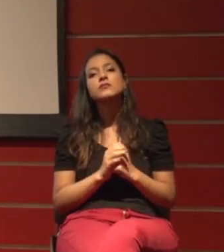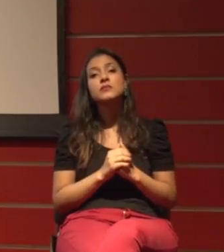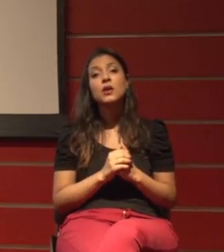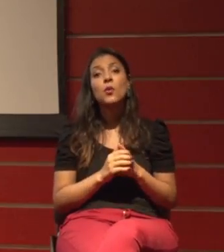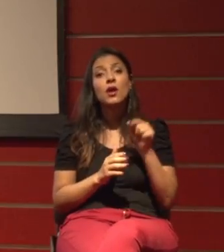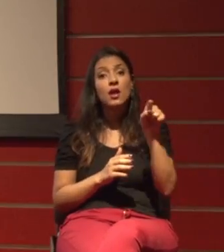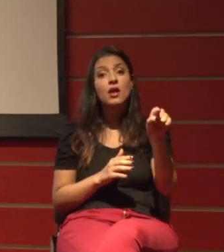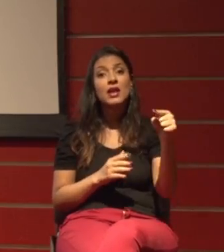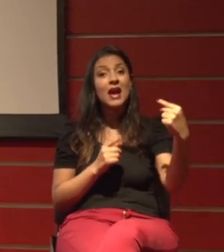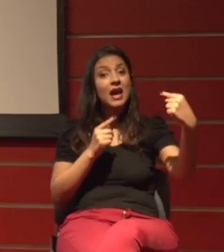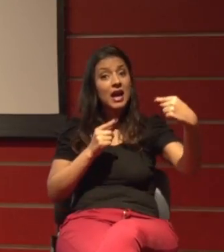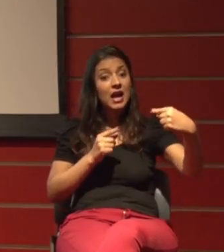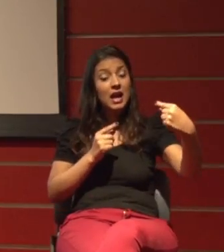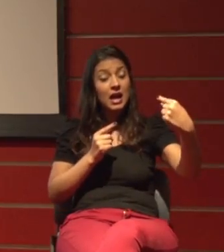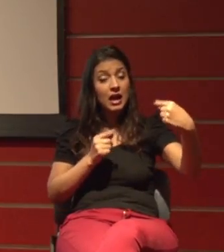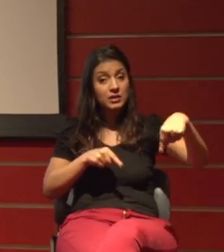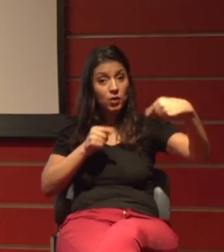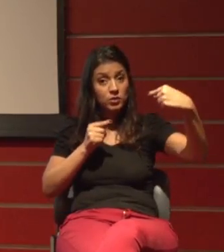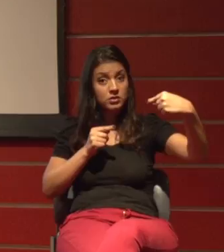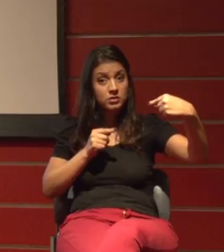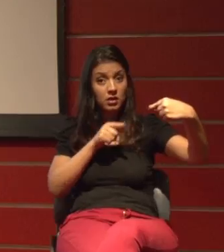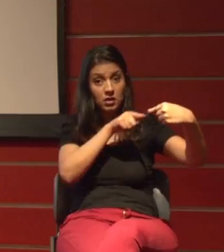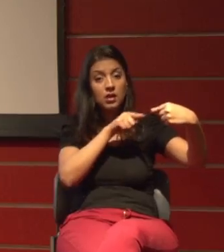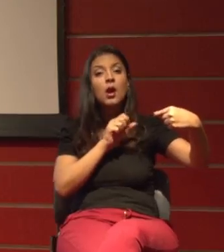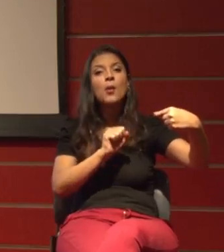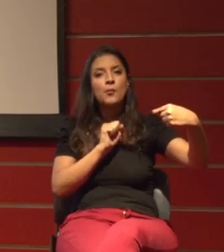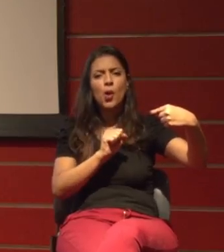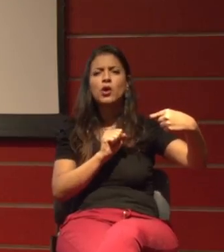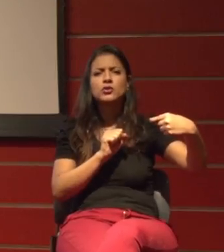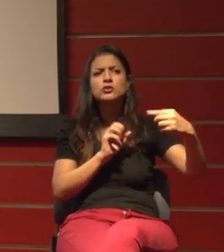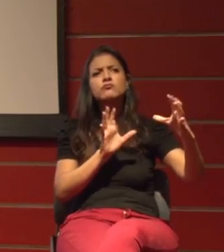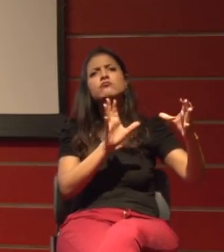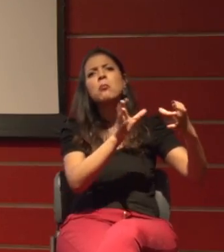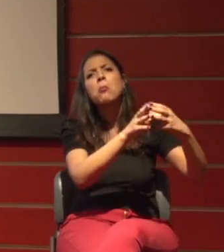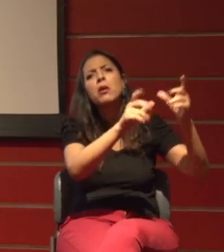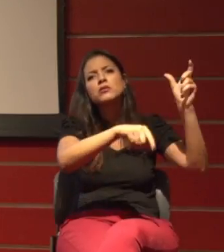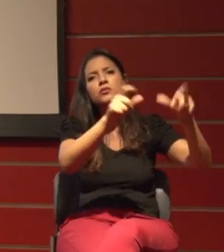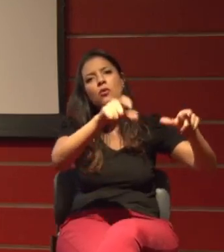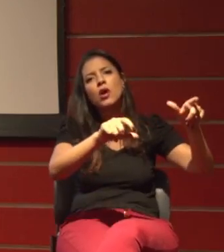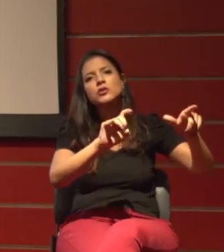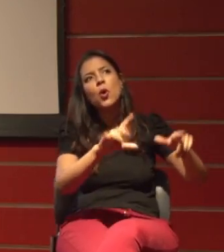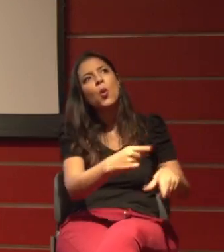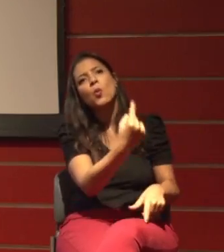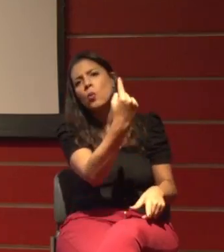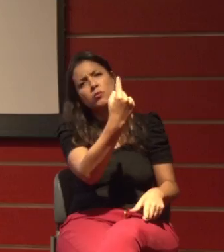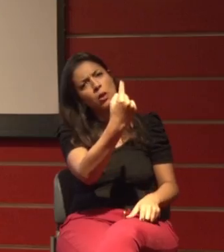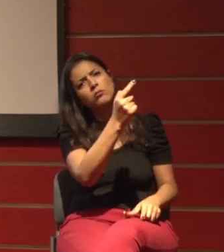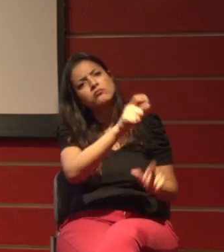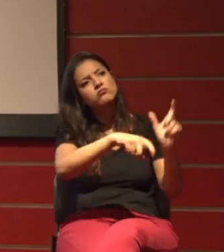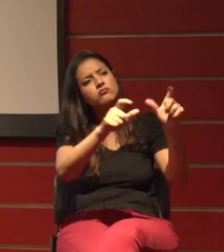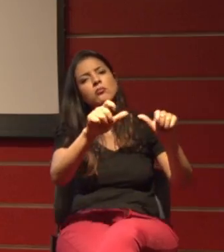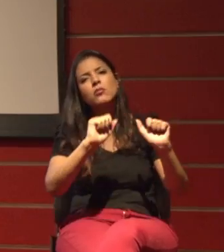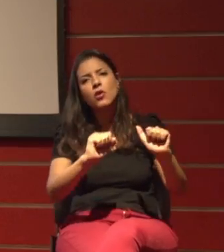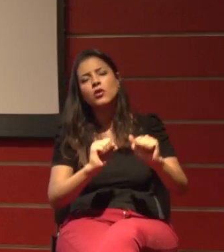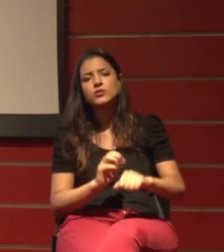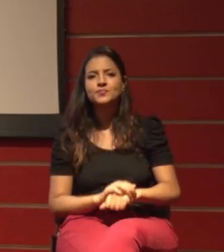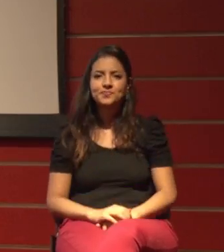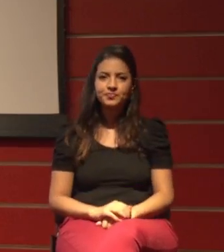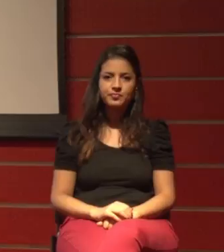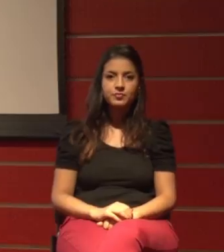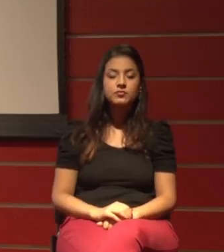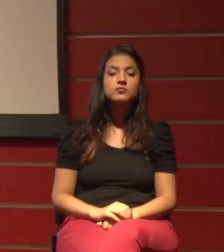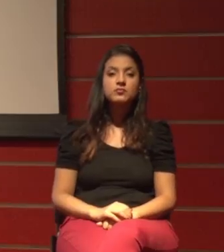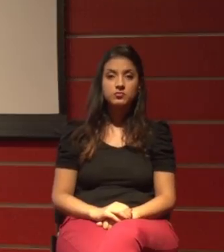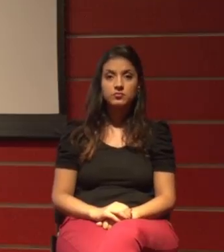antagonista pode ser um conjunto de pessoas também não necessariamente uma pessoa só né Eh o conflito